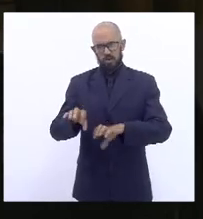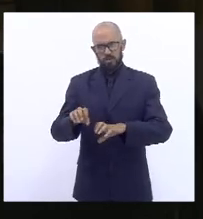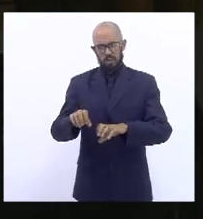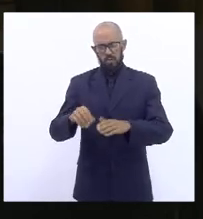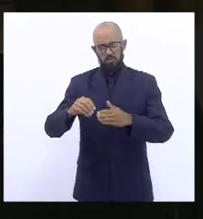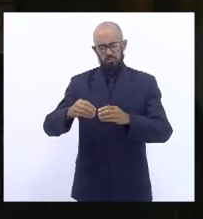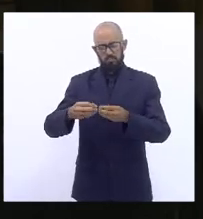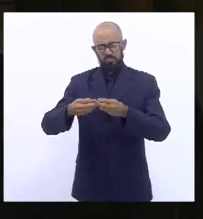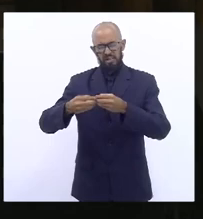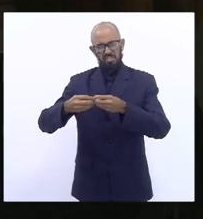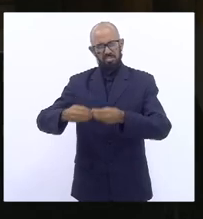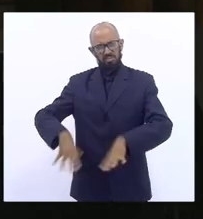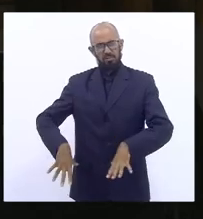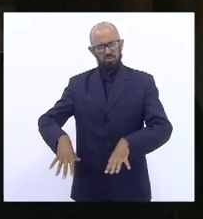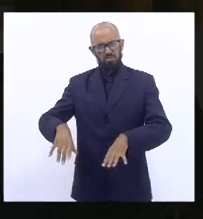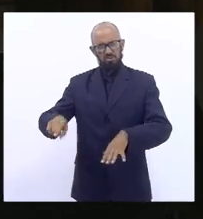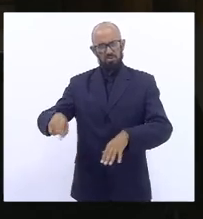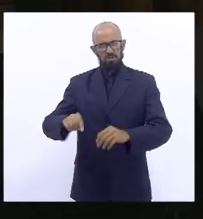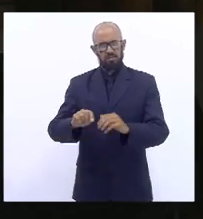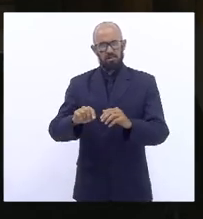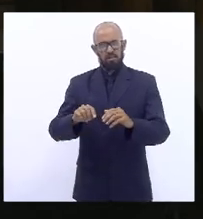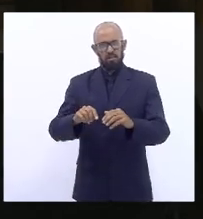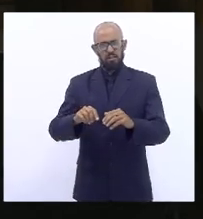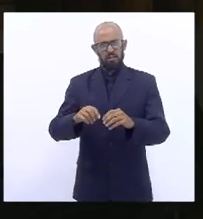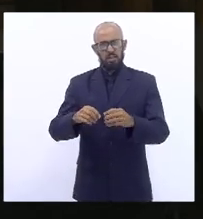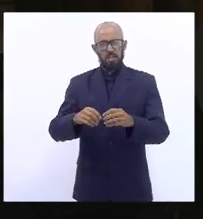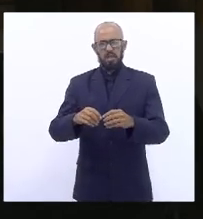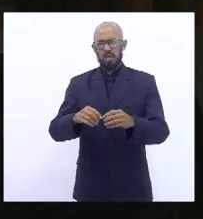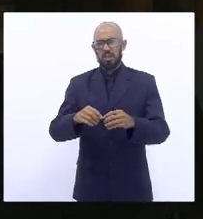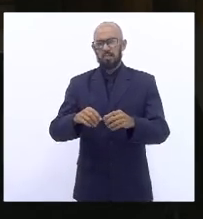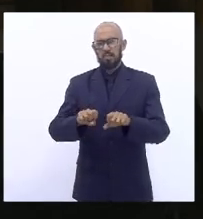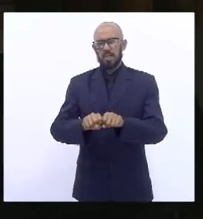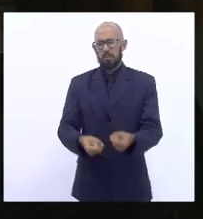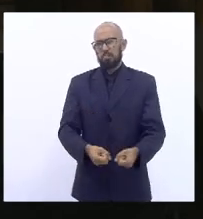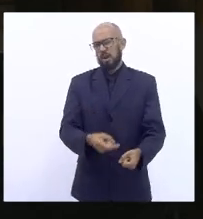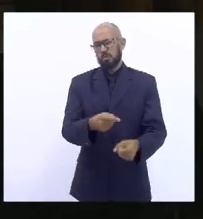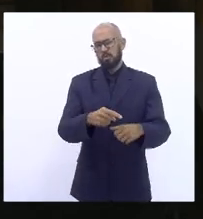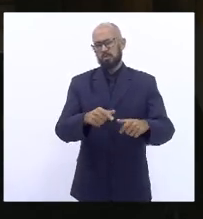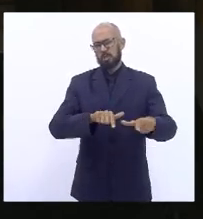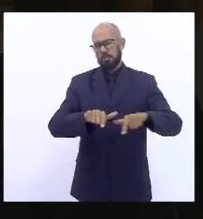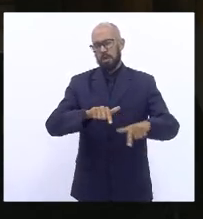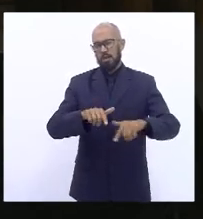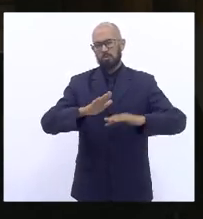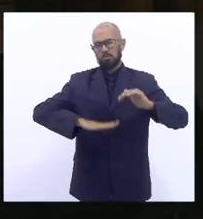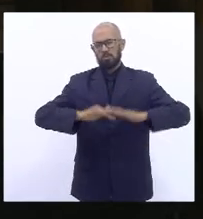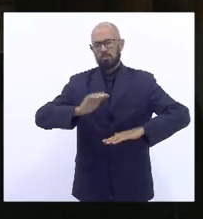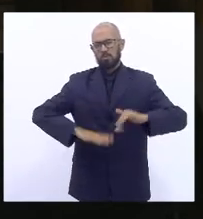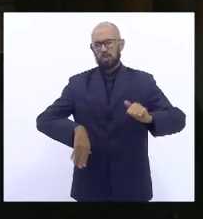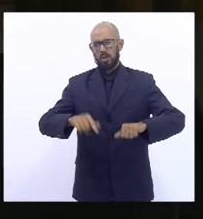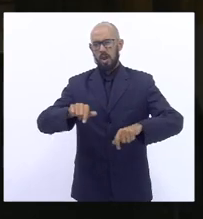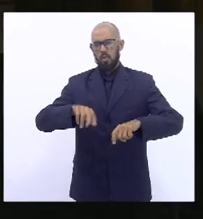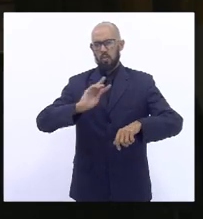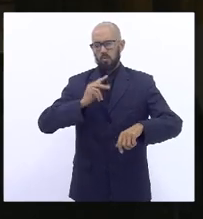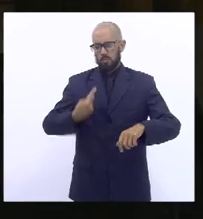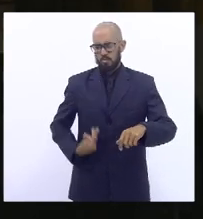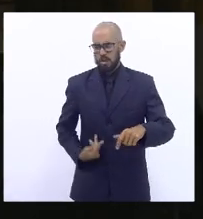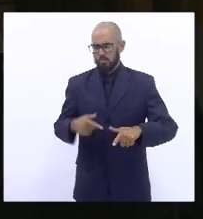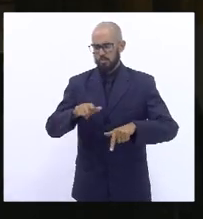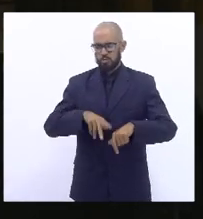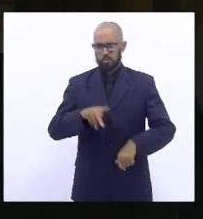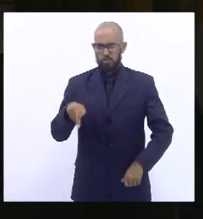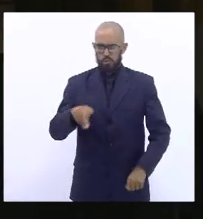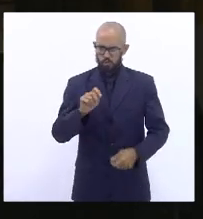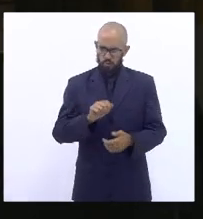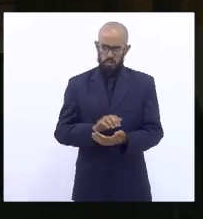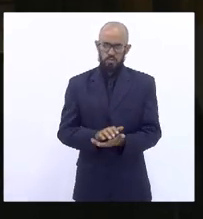rede pública e prejudicando o trabalho profissional, o trabalho humano dos professores